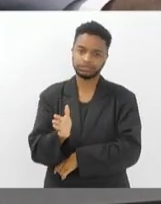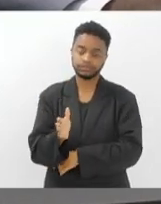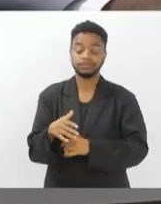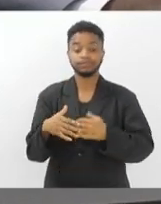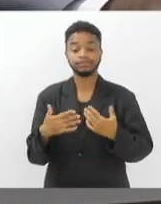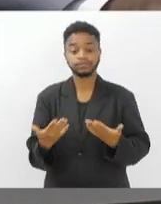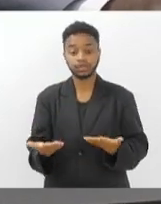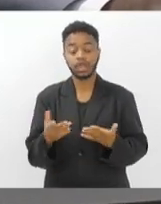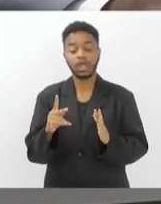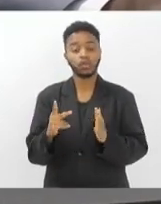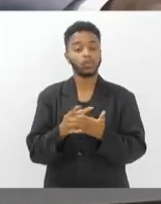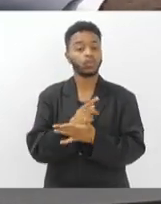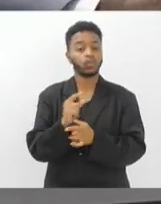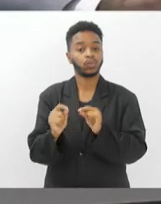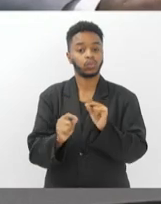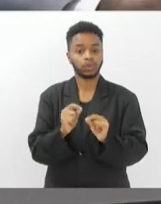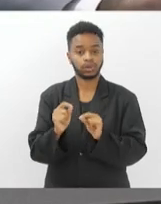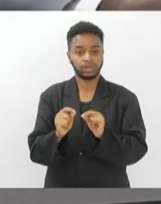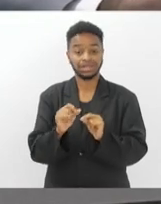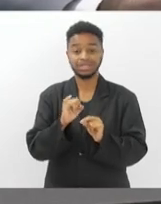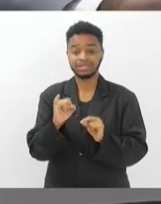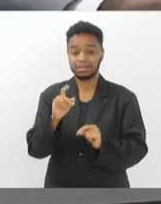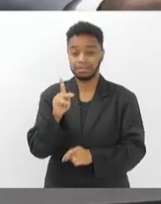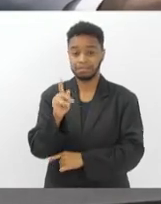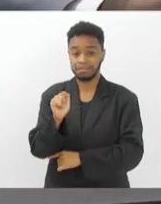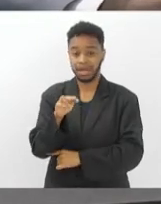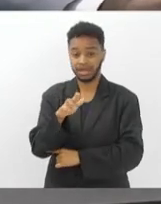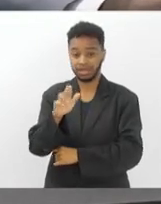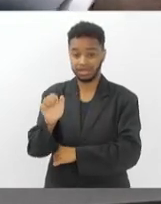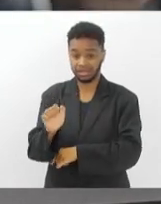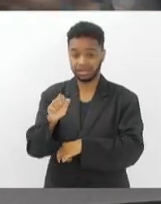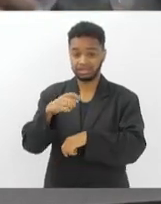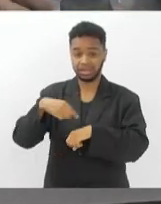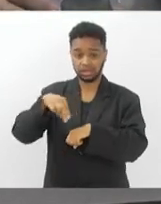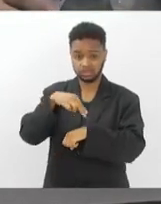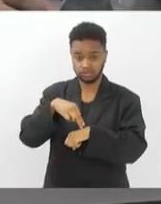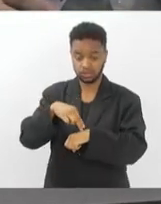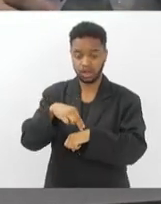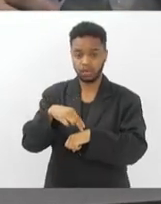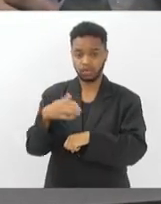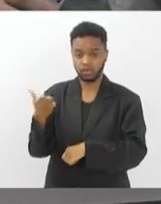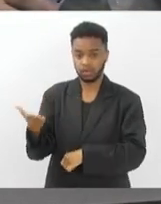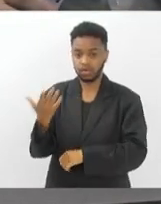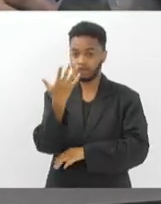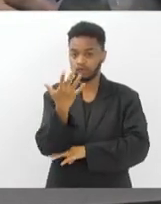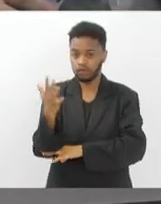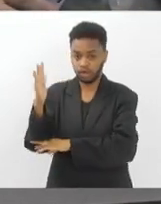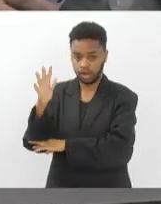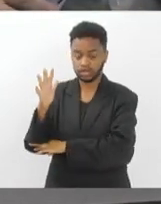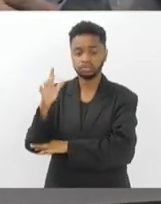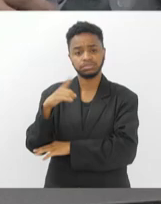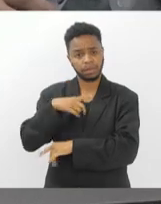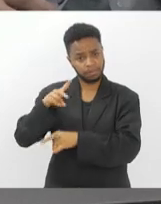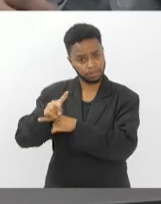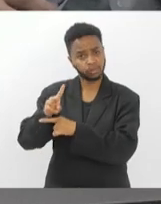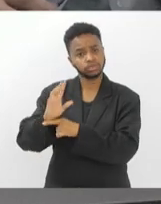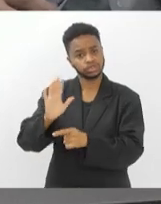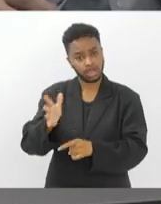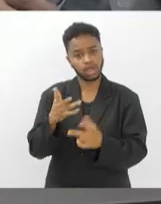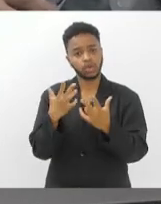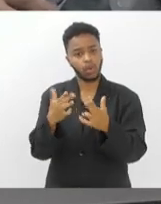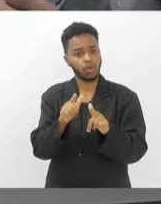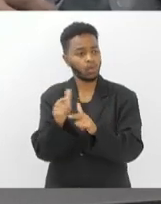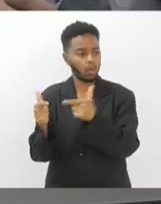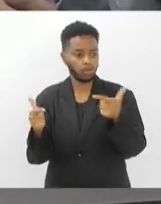o que acontece? Um parque nacional da floresta da Tijuca é super protegido, como qualquer